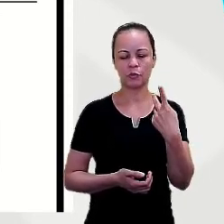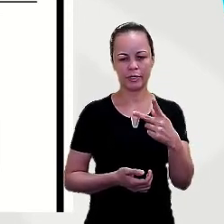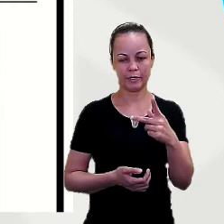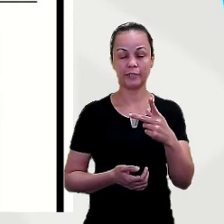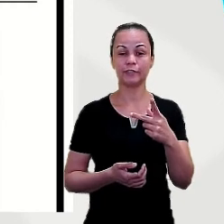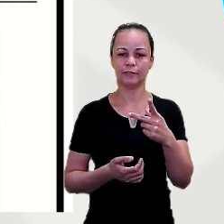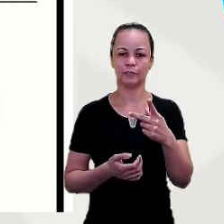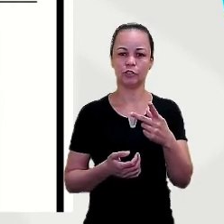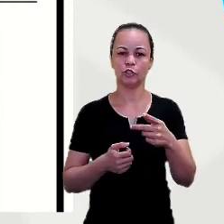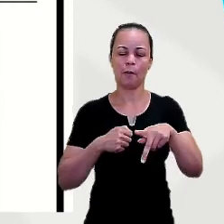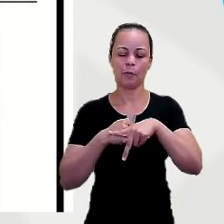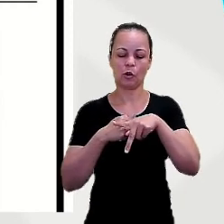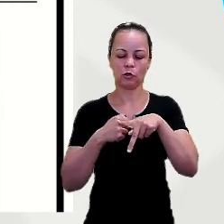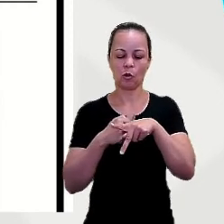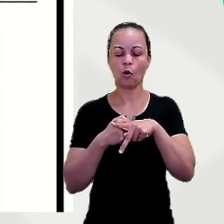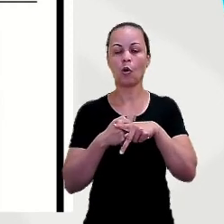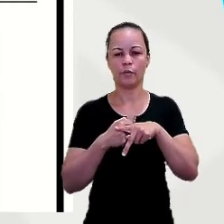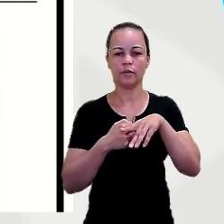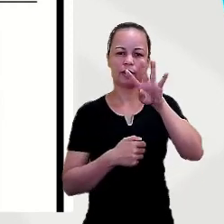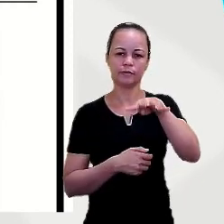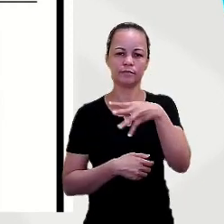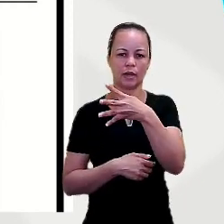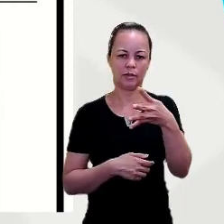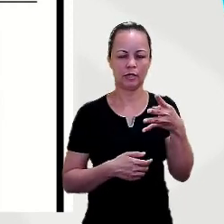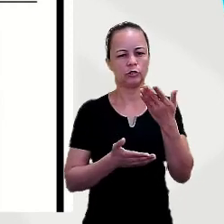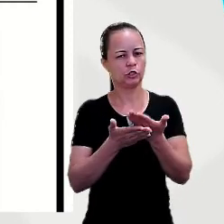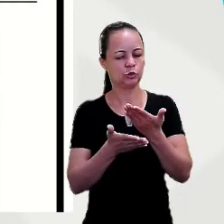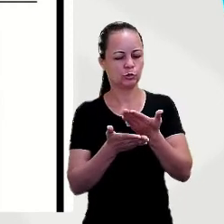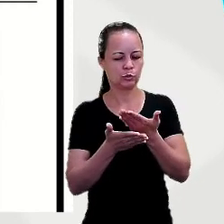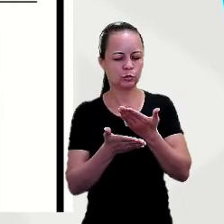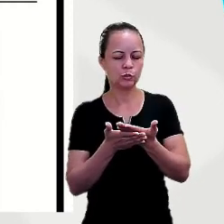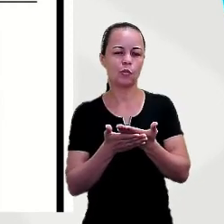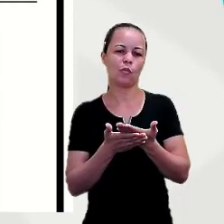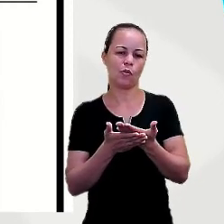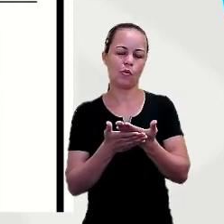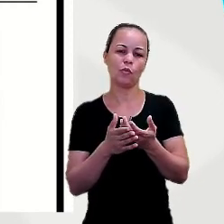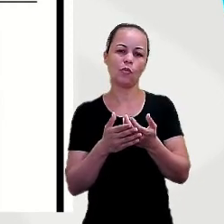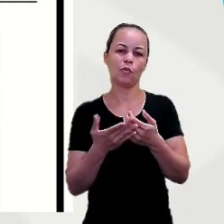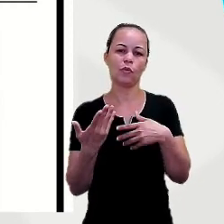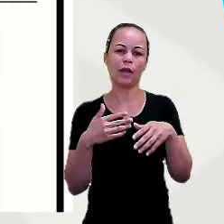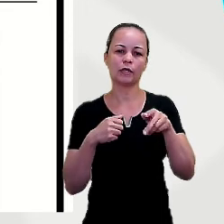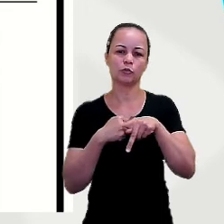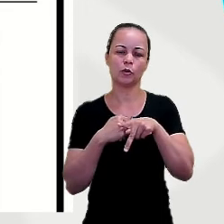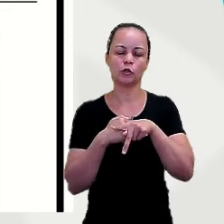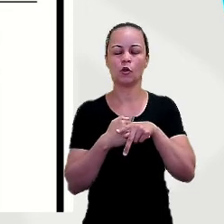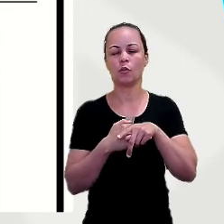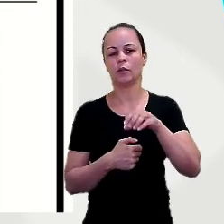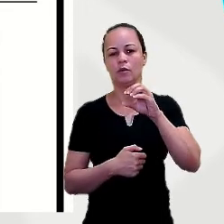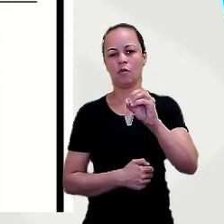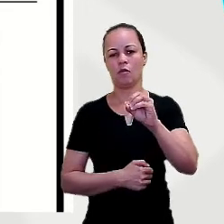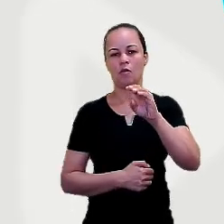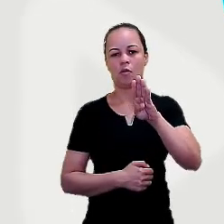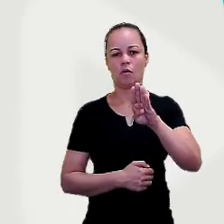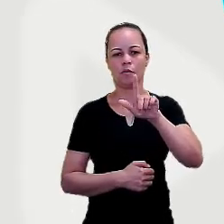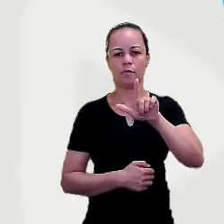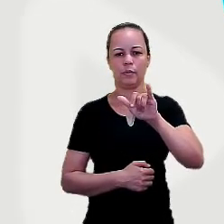pronomes na tabelinha. Quando a gente estudou lá, caso oblíquo. A gente tem essa tabelinha